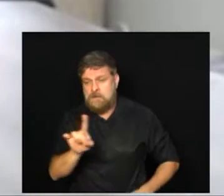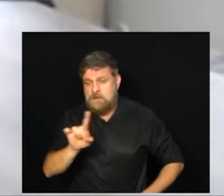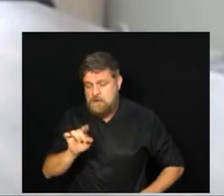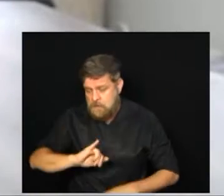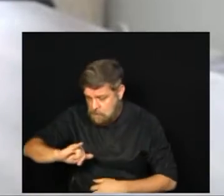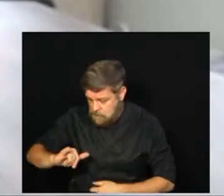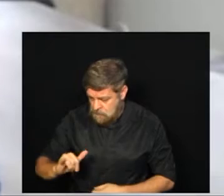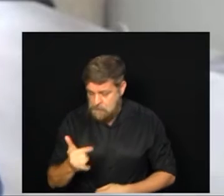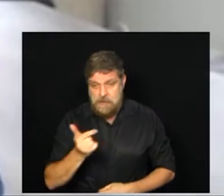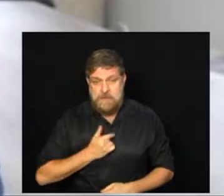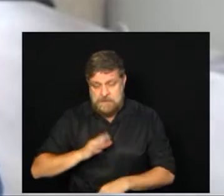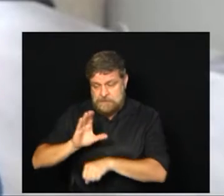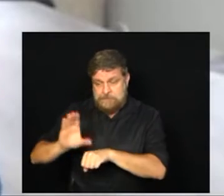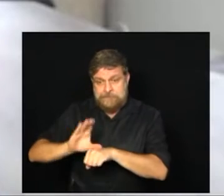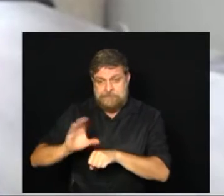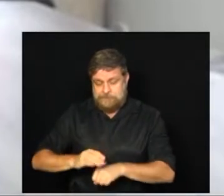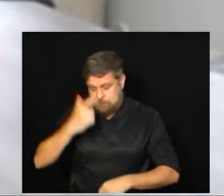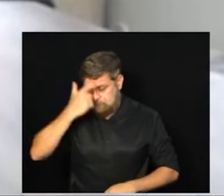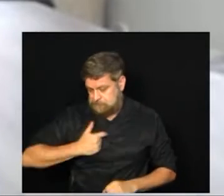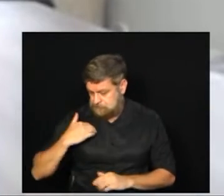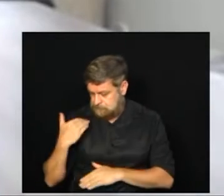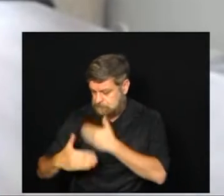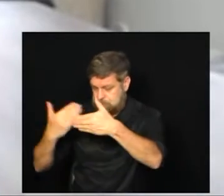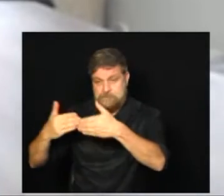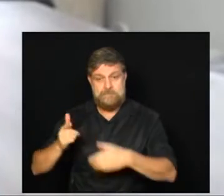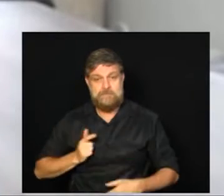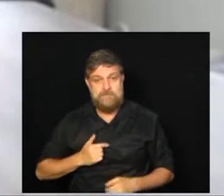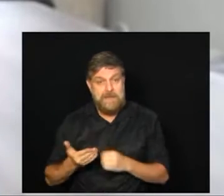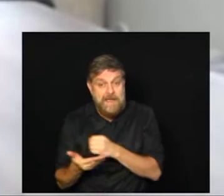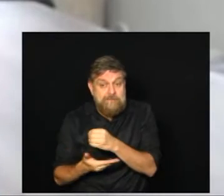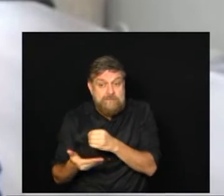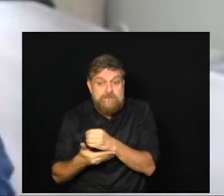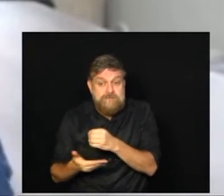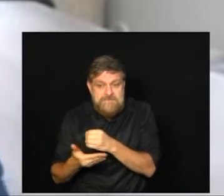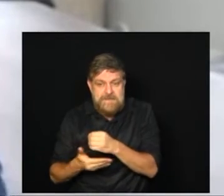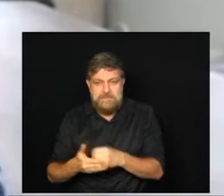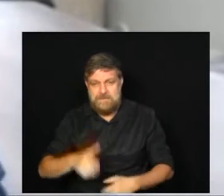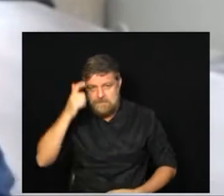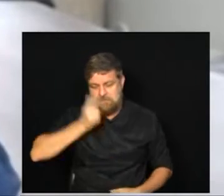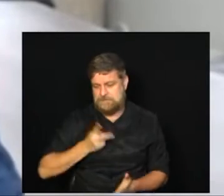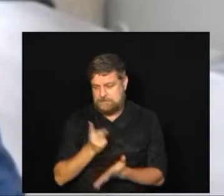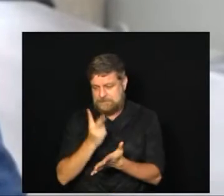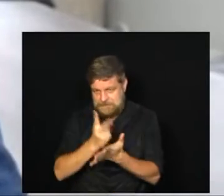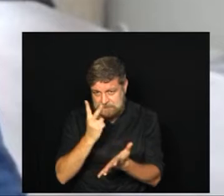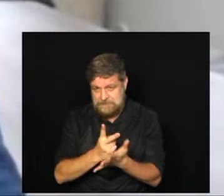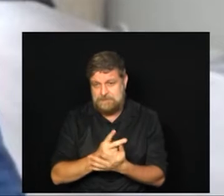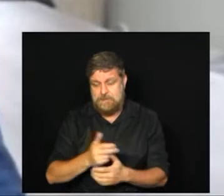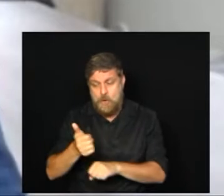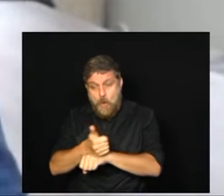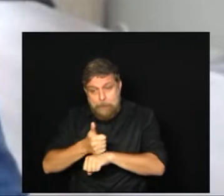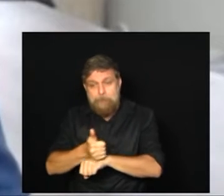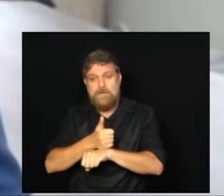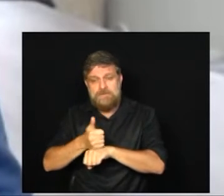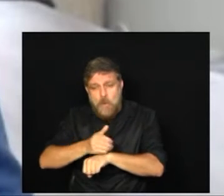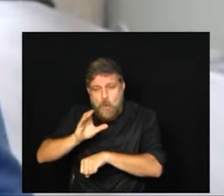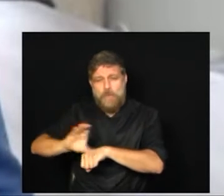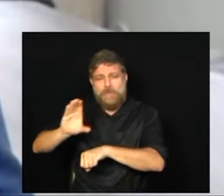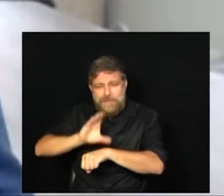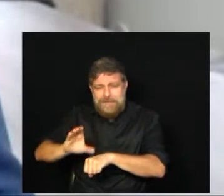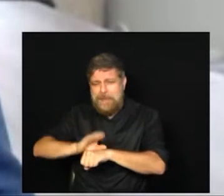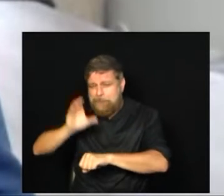que vai te desenvolver na sua área. Isso é um gasto que é fundamental, né? Eu estou sempre me desenvolvendo como profissional, sempre fazendo cursos